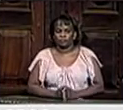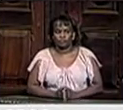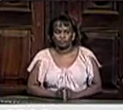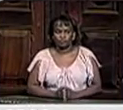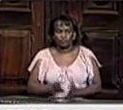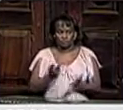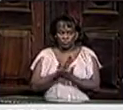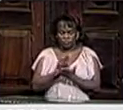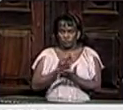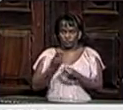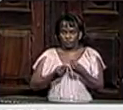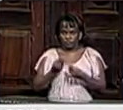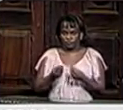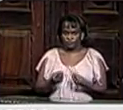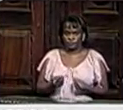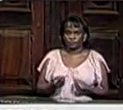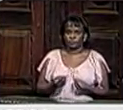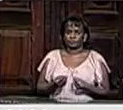Erra na forma